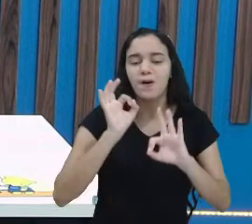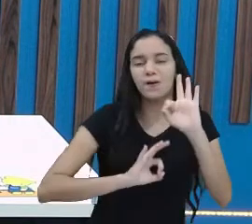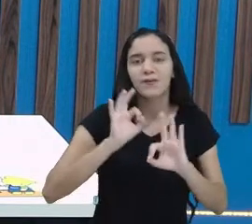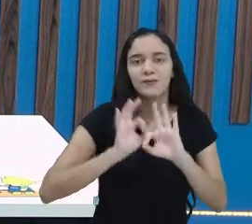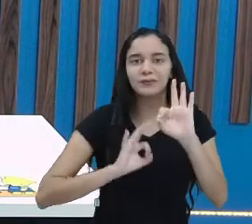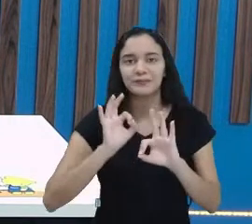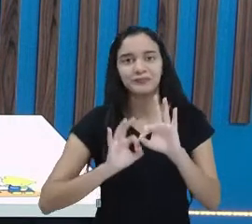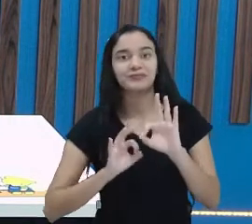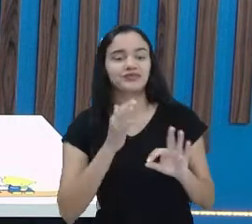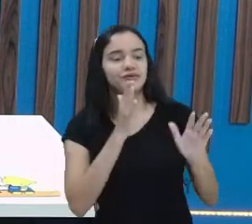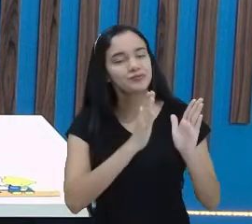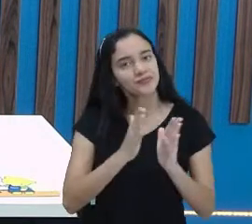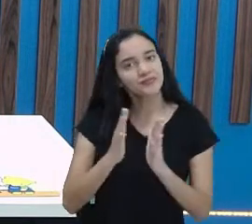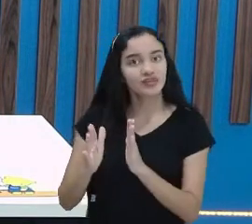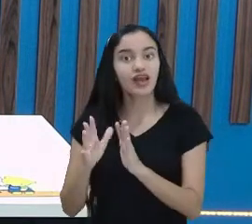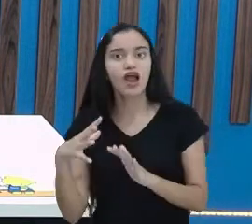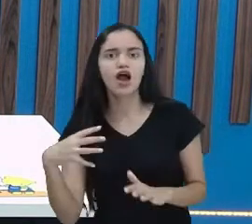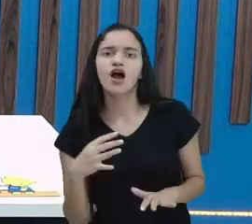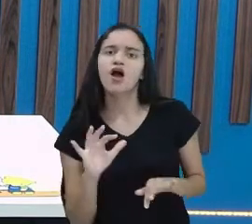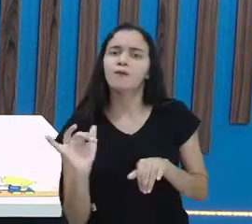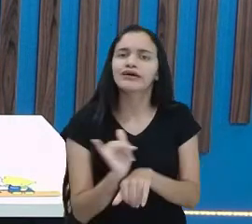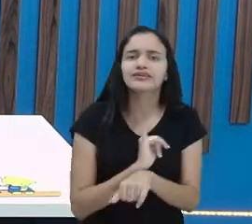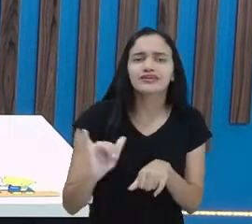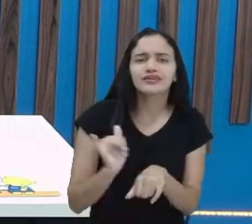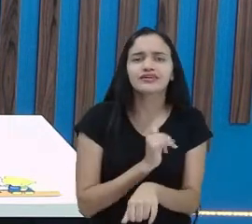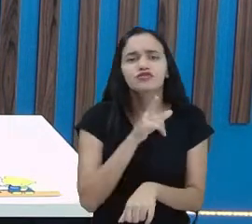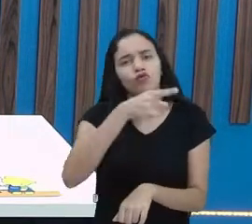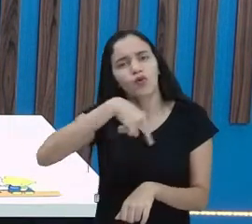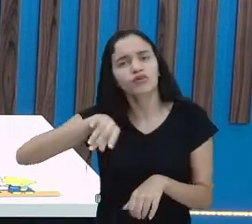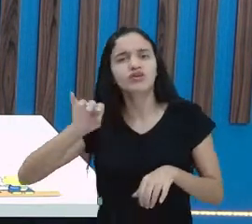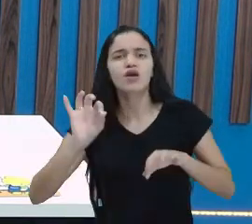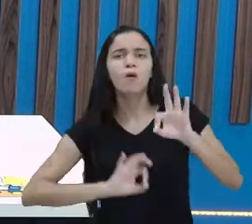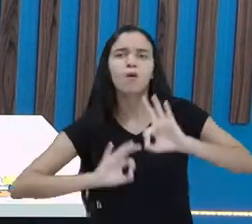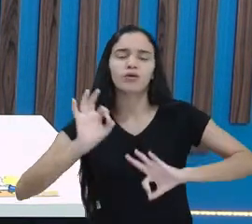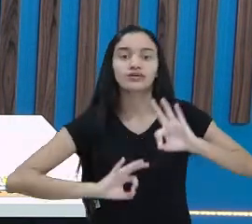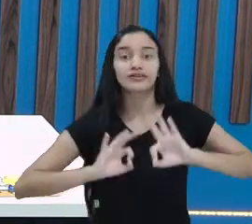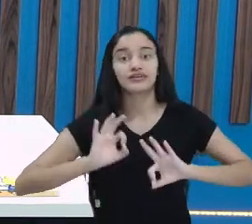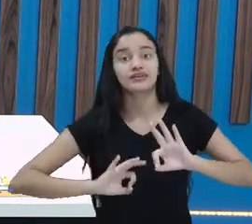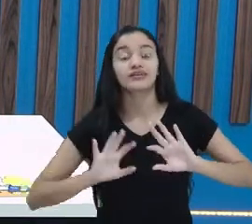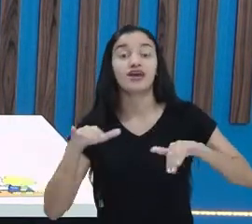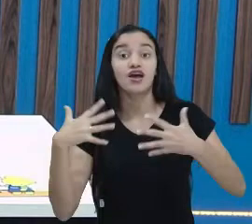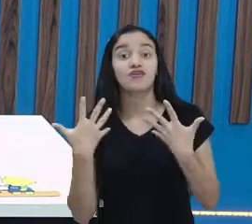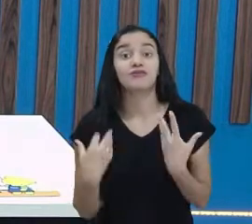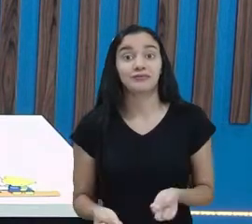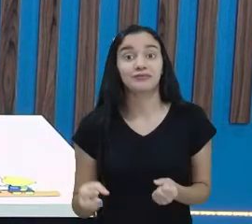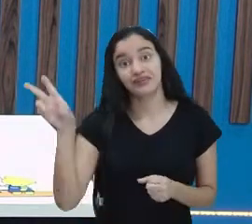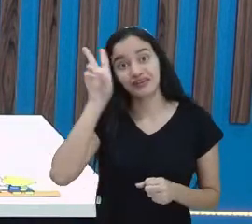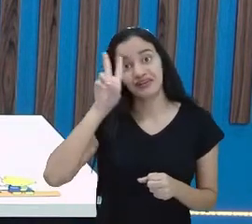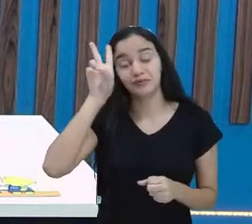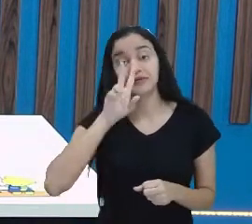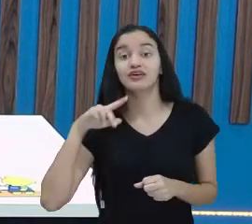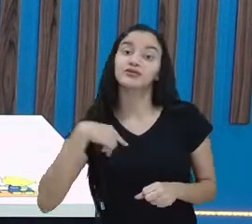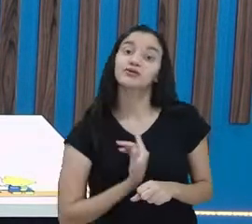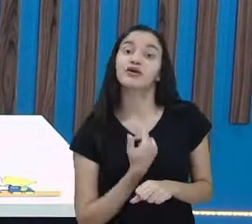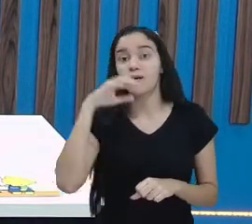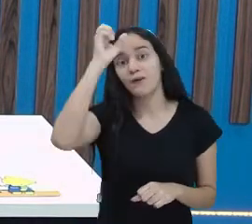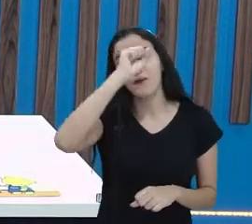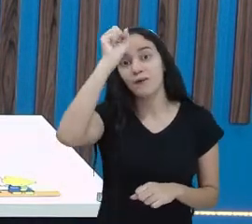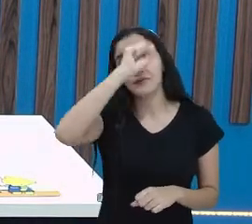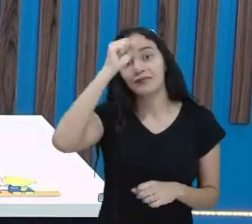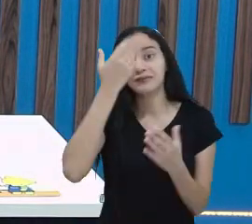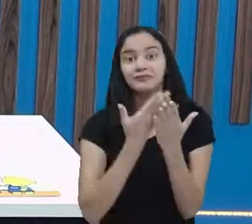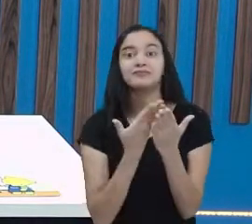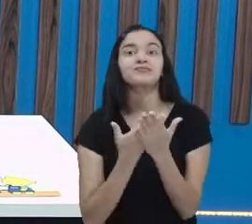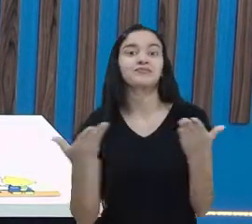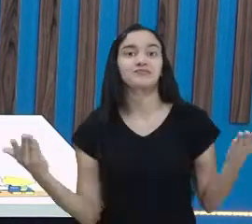toda programada. É uma forma de deixar você mais organizado, certo? Agora vamos relembrar o que aprendemos na